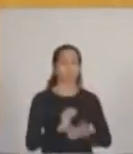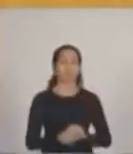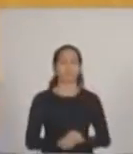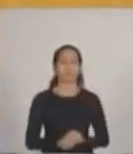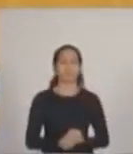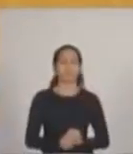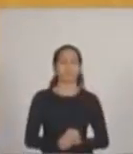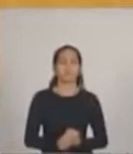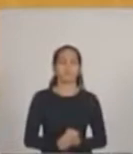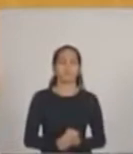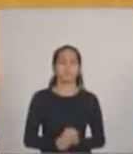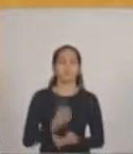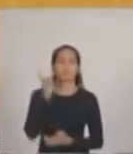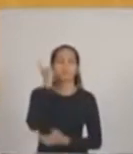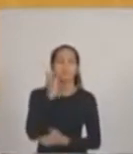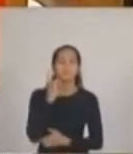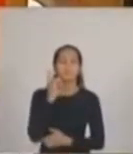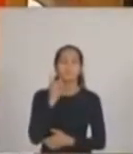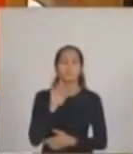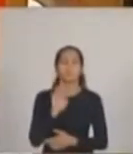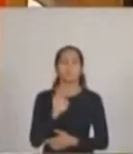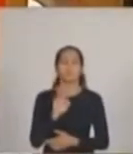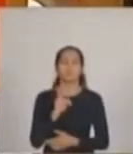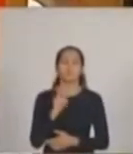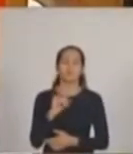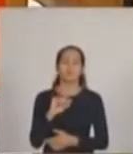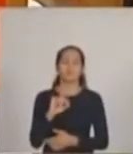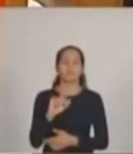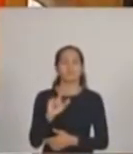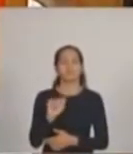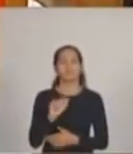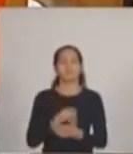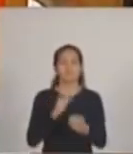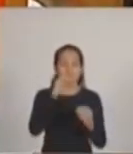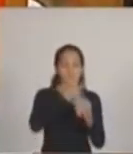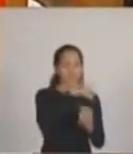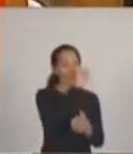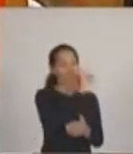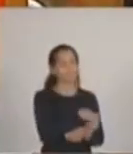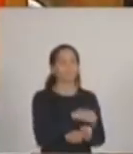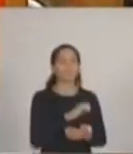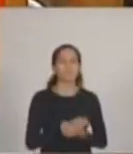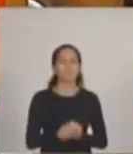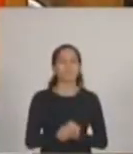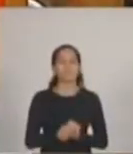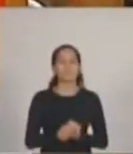Deputado, como vota o deputado Adilson Espíndola? Voto sim, senhor presidente. Sim.